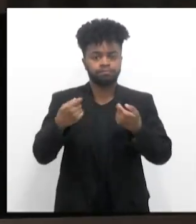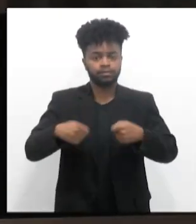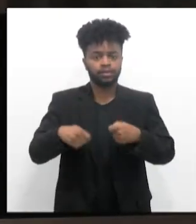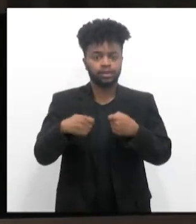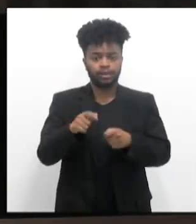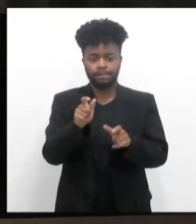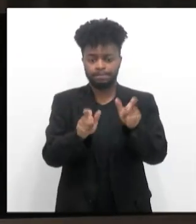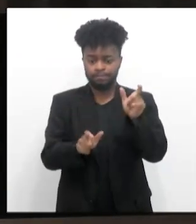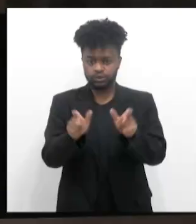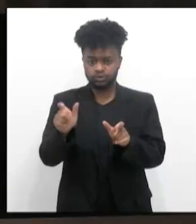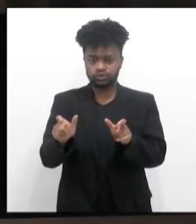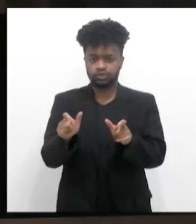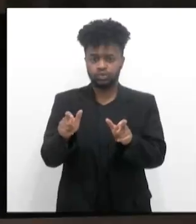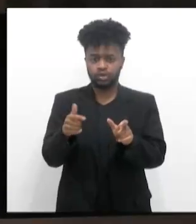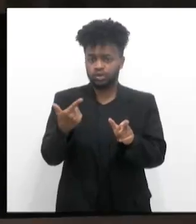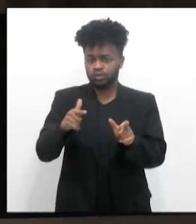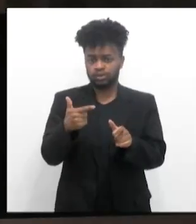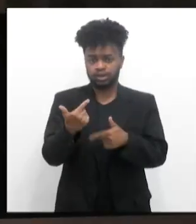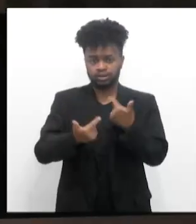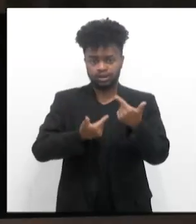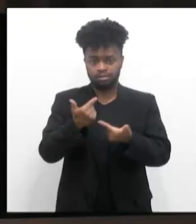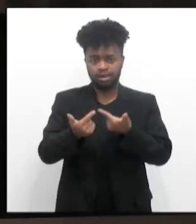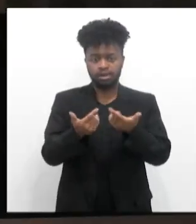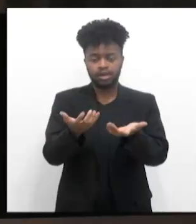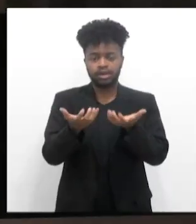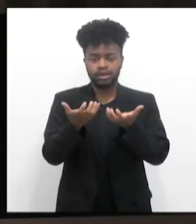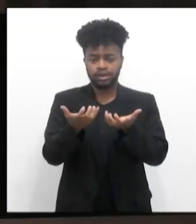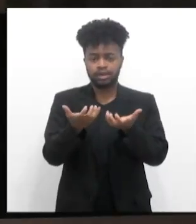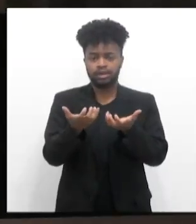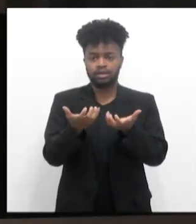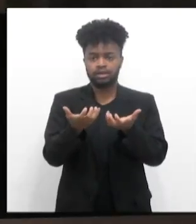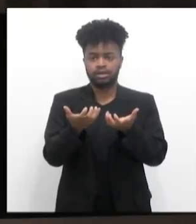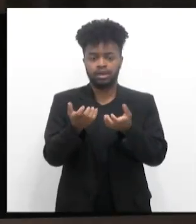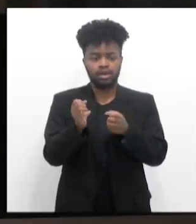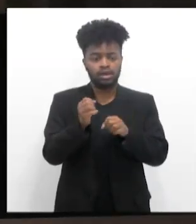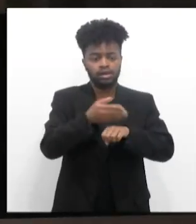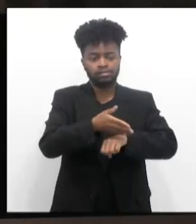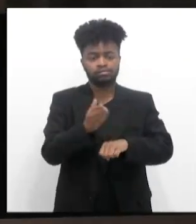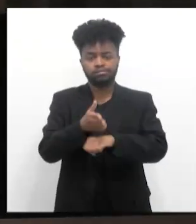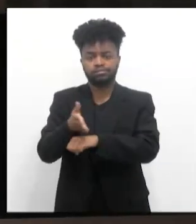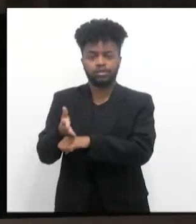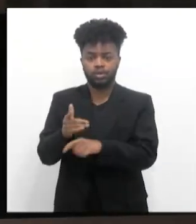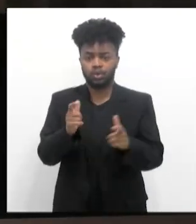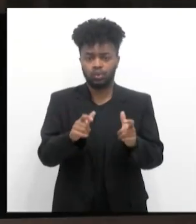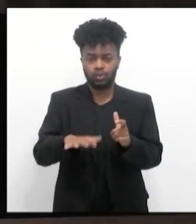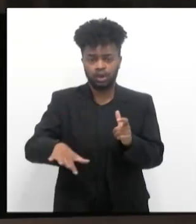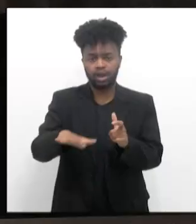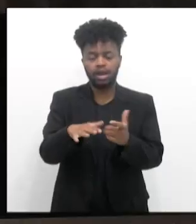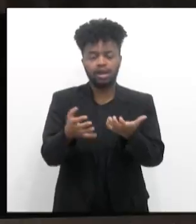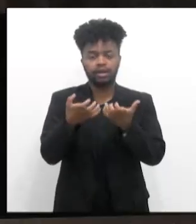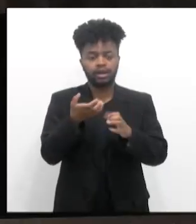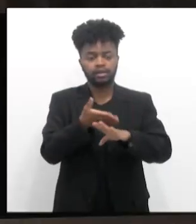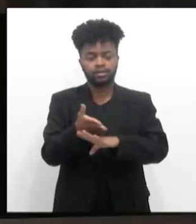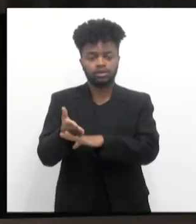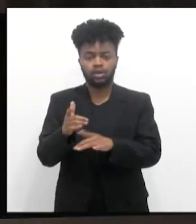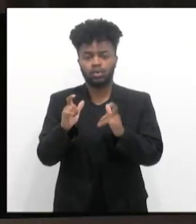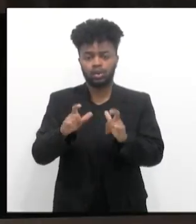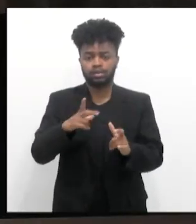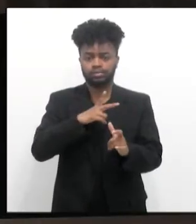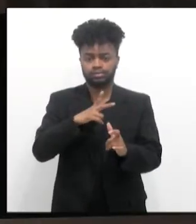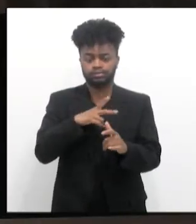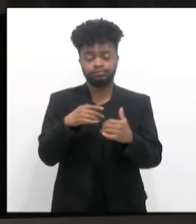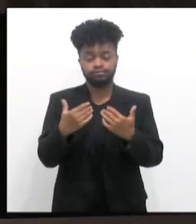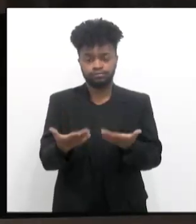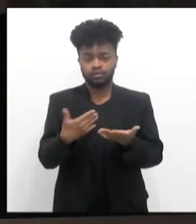de pessoas sem emprego quererem invadir terra, quererem invadir propriedade privada. Eu